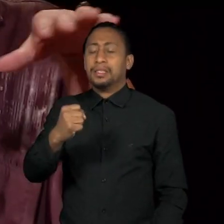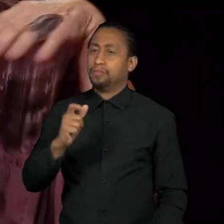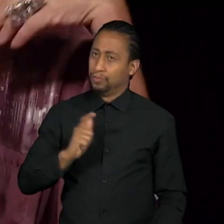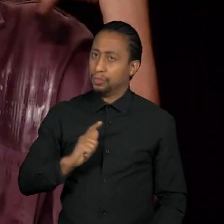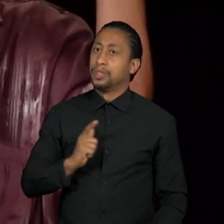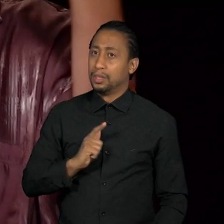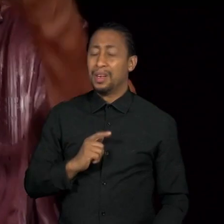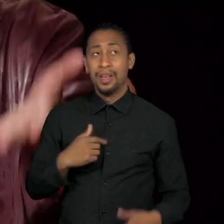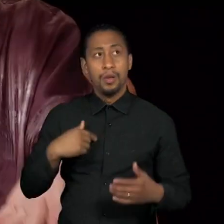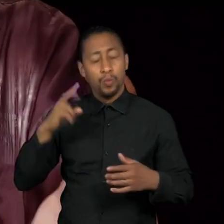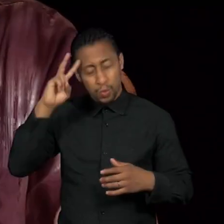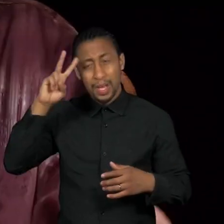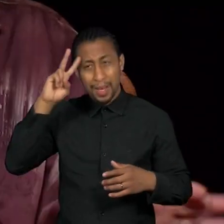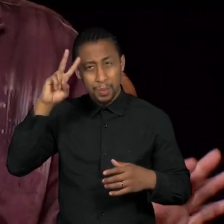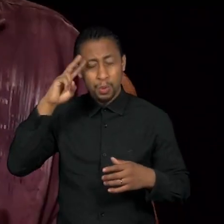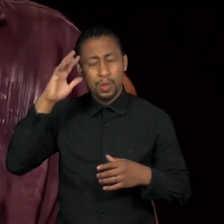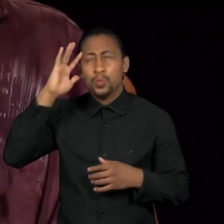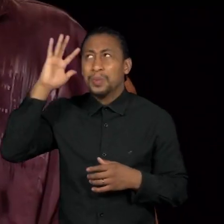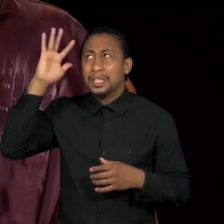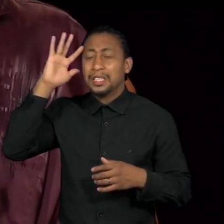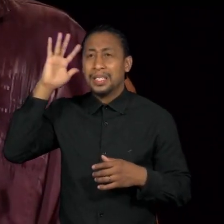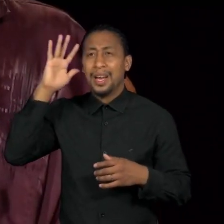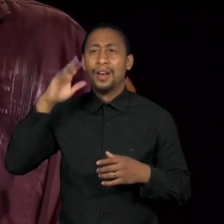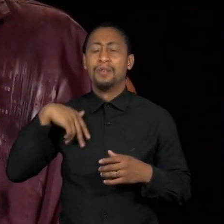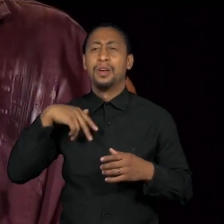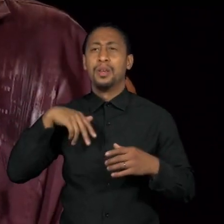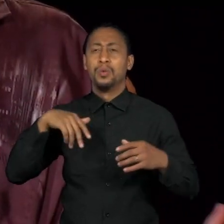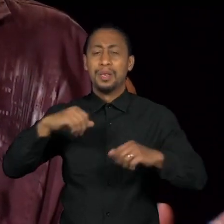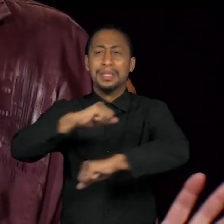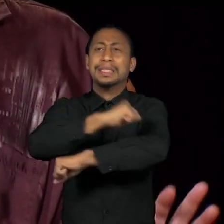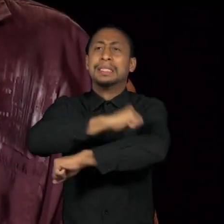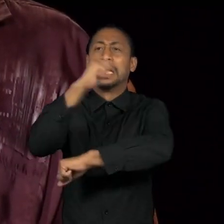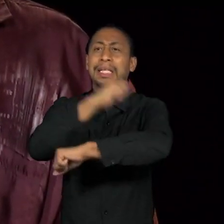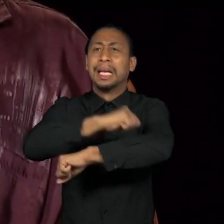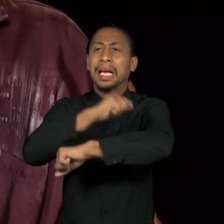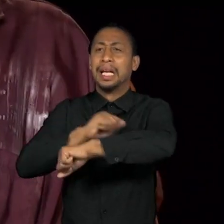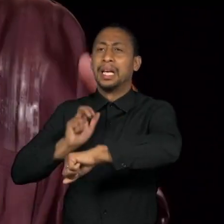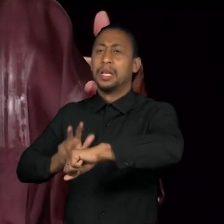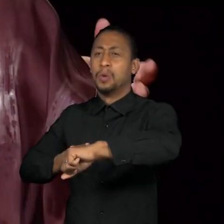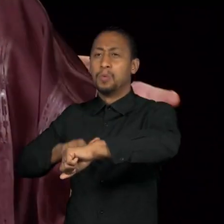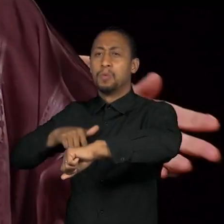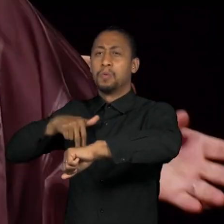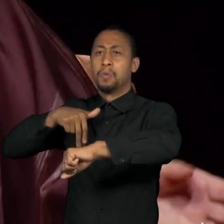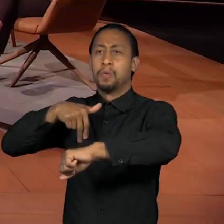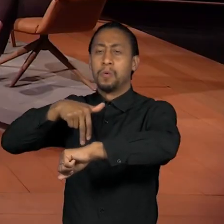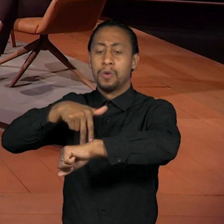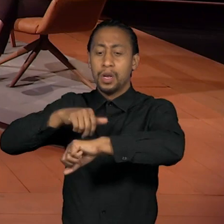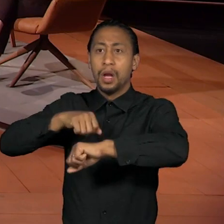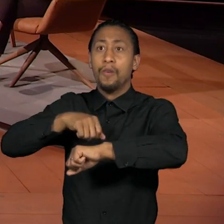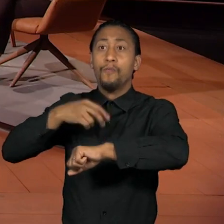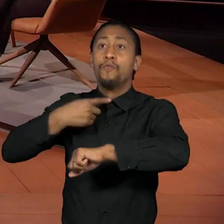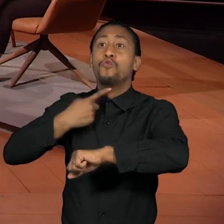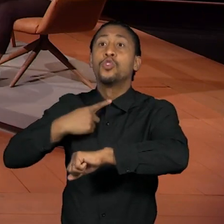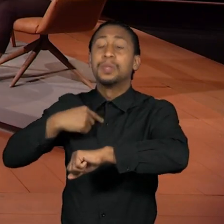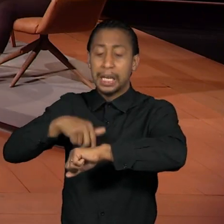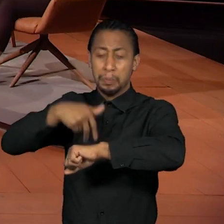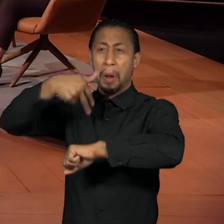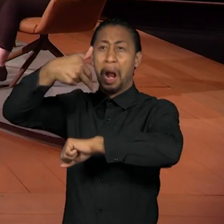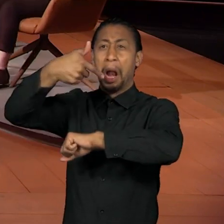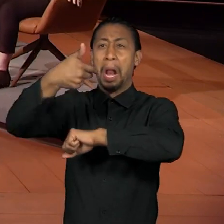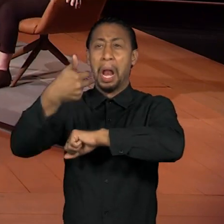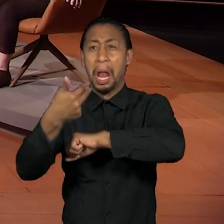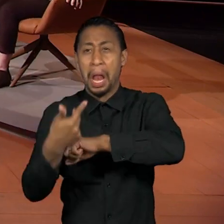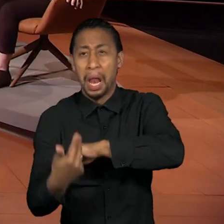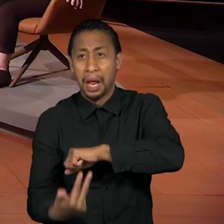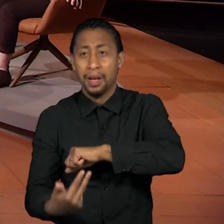abrindo a janela e me jogando. Aí eu olhei assim, aquele corpo lá meio estatelado, eu falei,